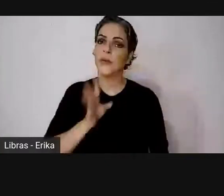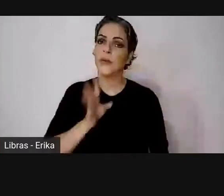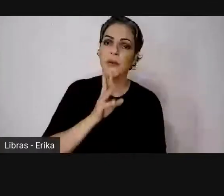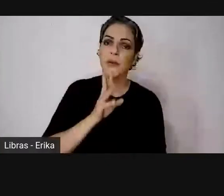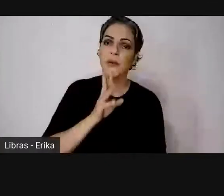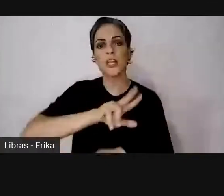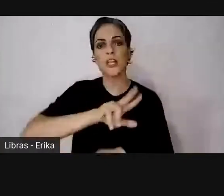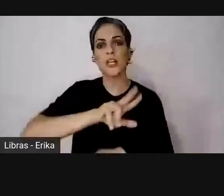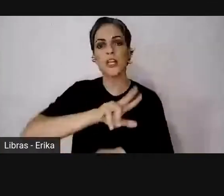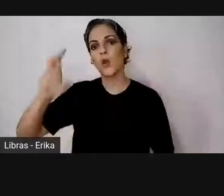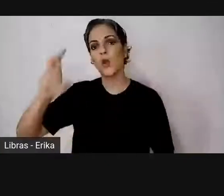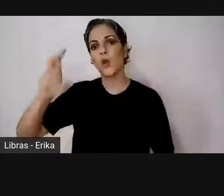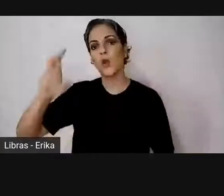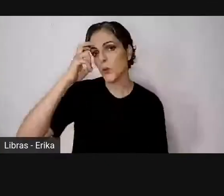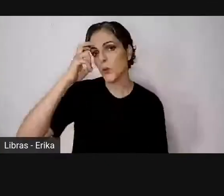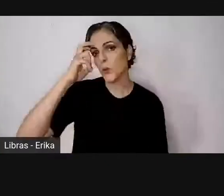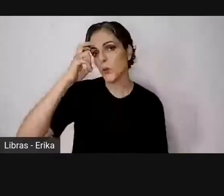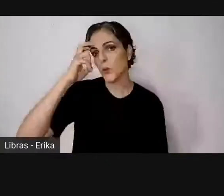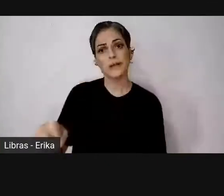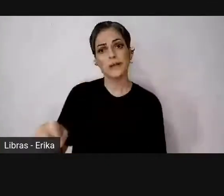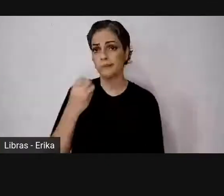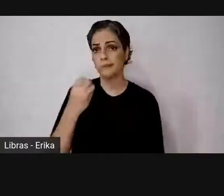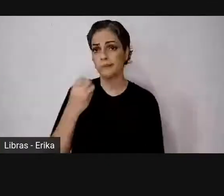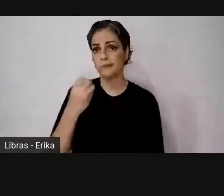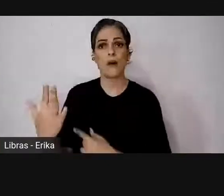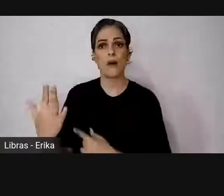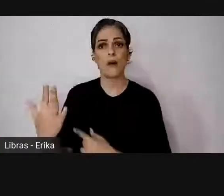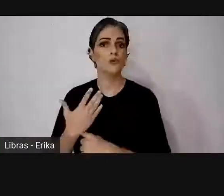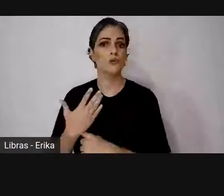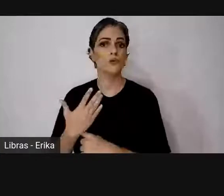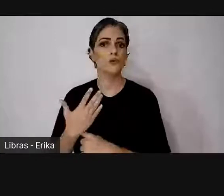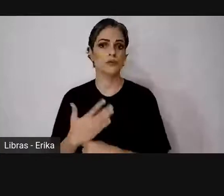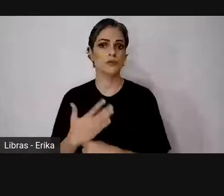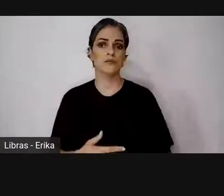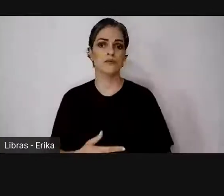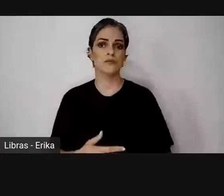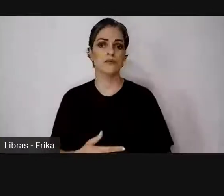e isso ajuda muito, e ajuda também muito no mindset de você ver que